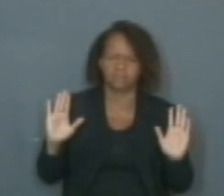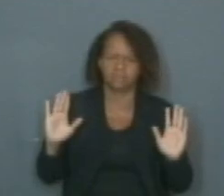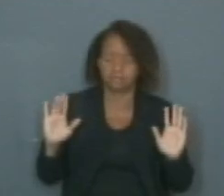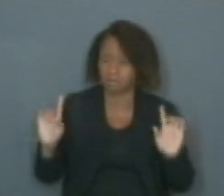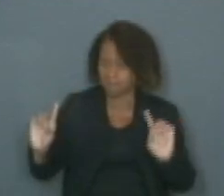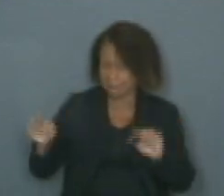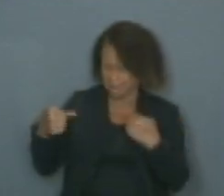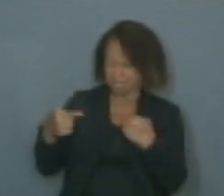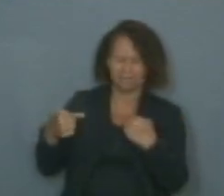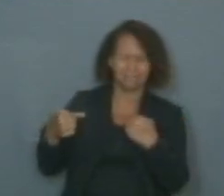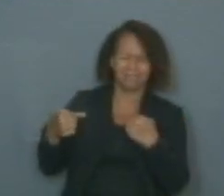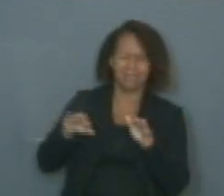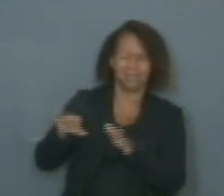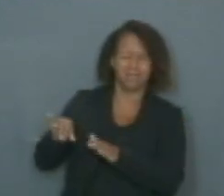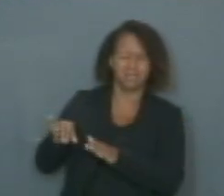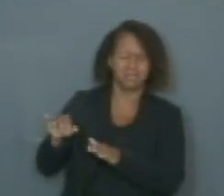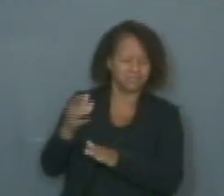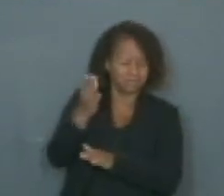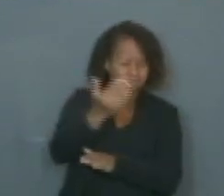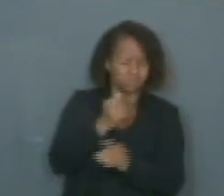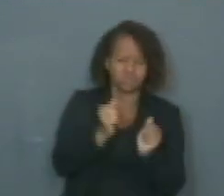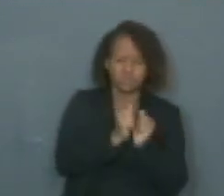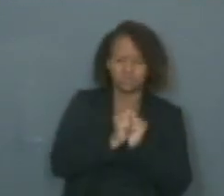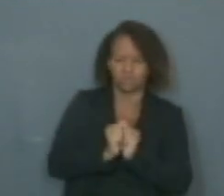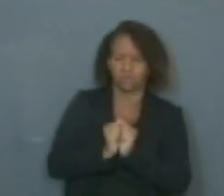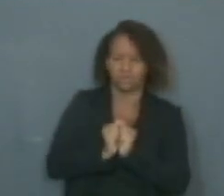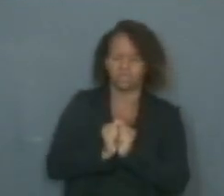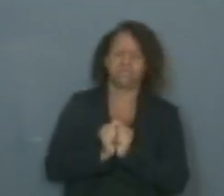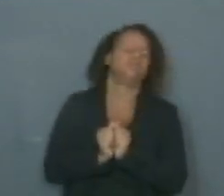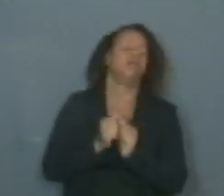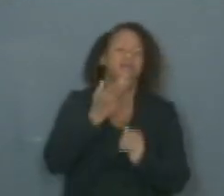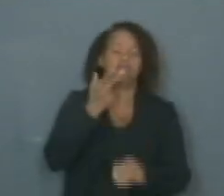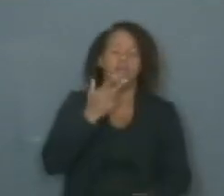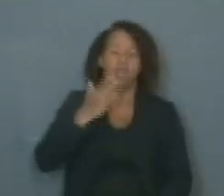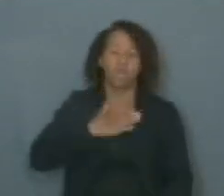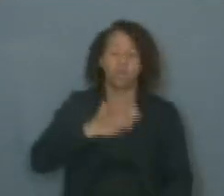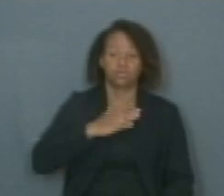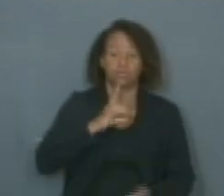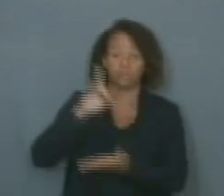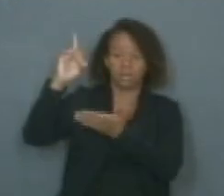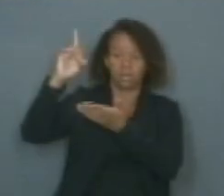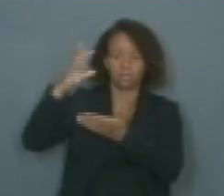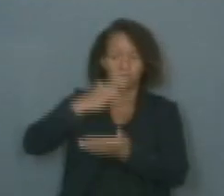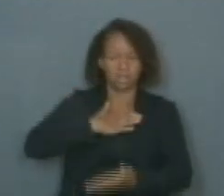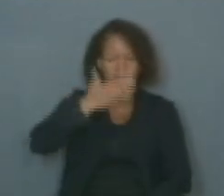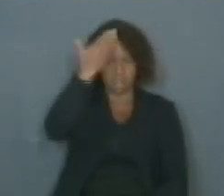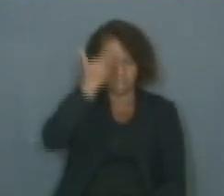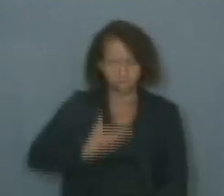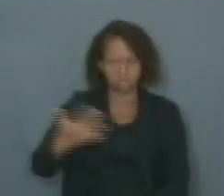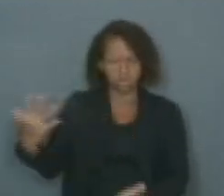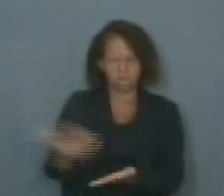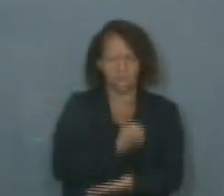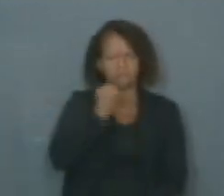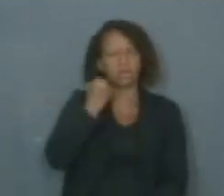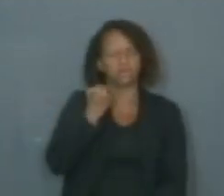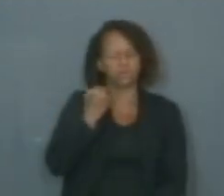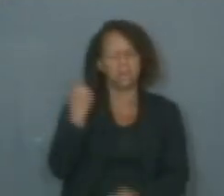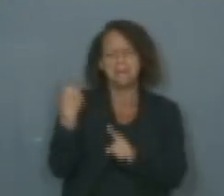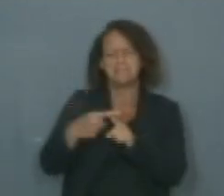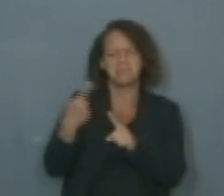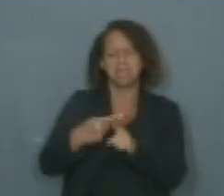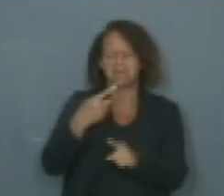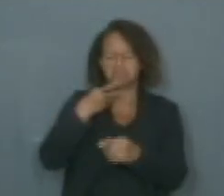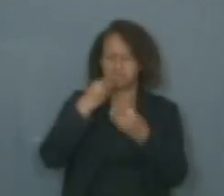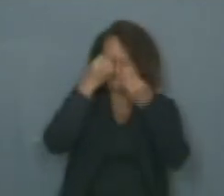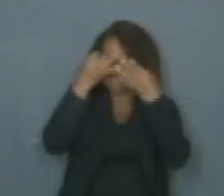Quem não é contra nós, é por nós. Se ele diz que eu sou Deus, se ele diz que eu sou Salvador, por que eu vou dizer que ele